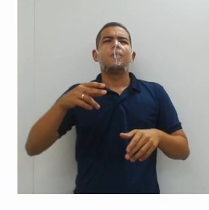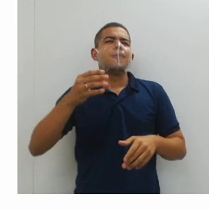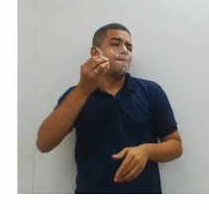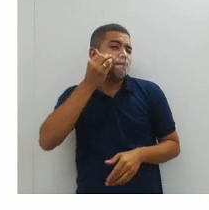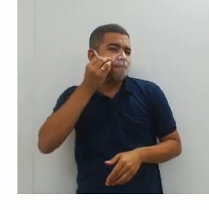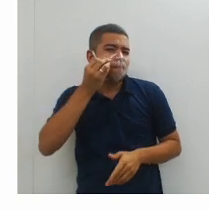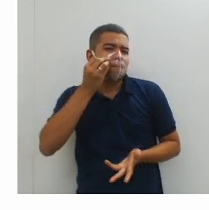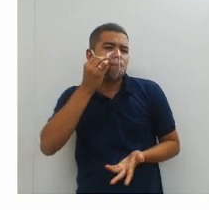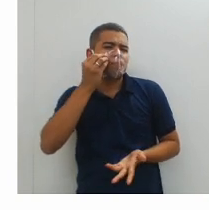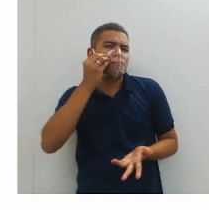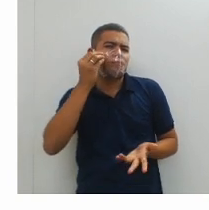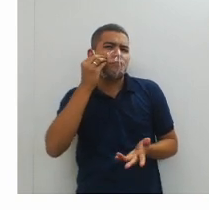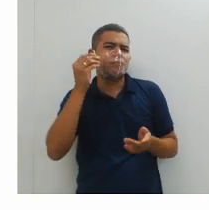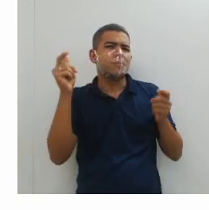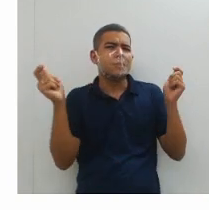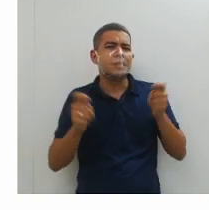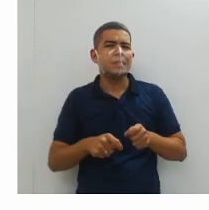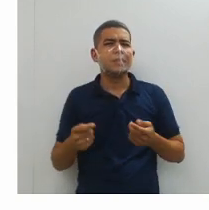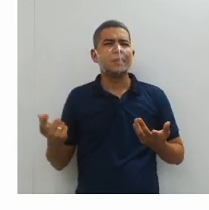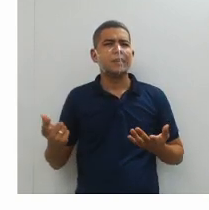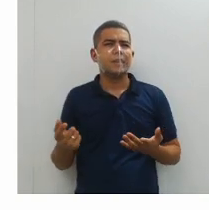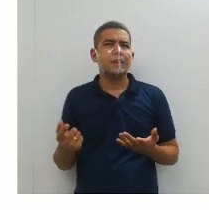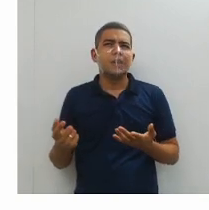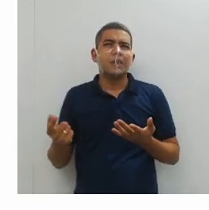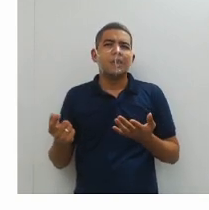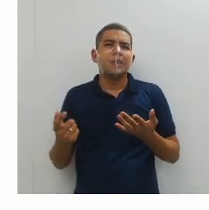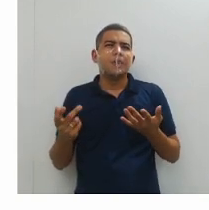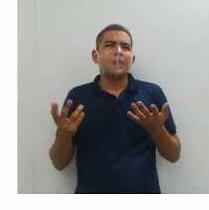simuladores, não é? Os homens, por exemplo,